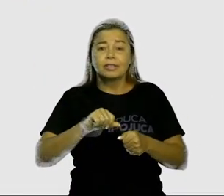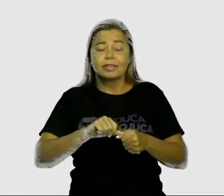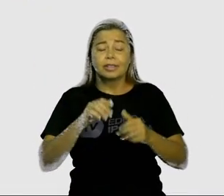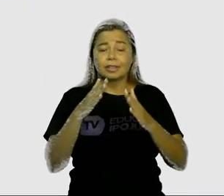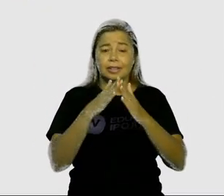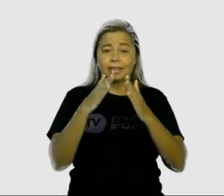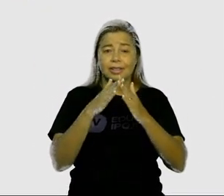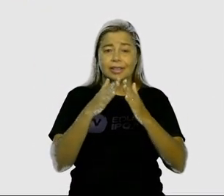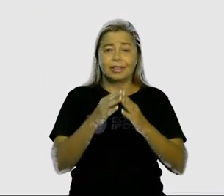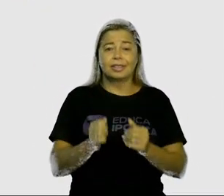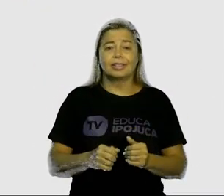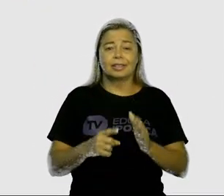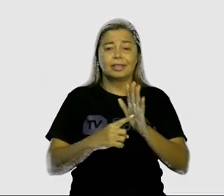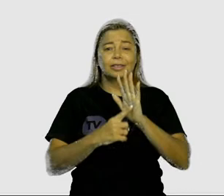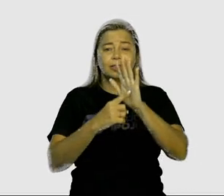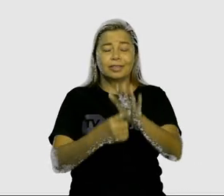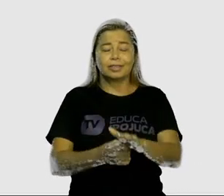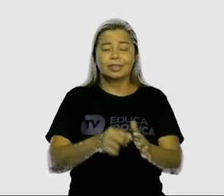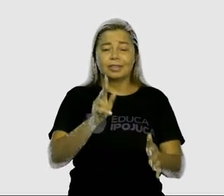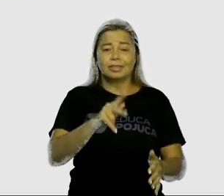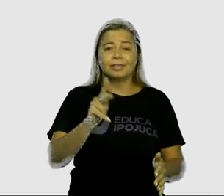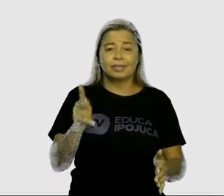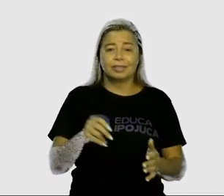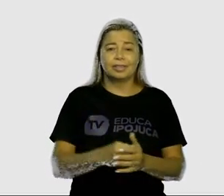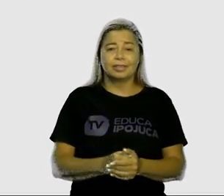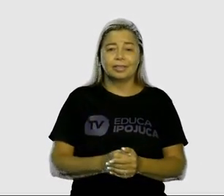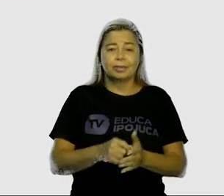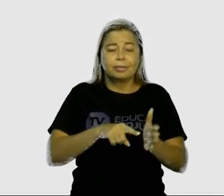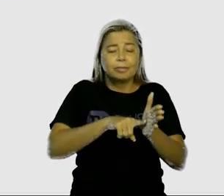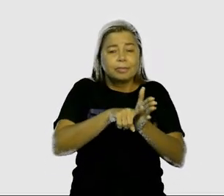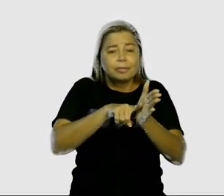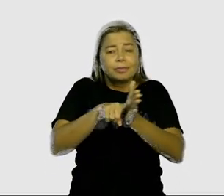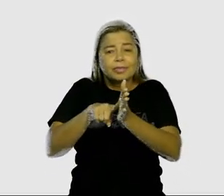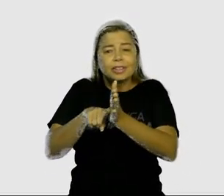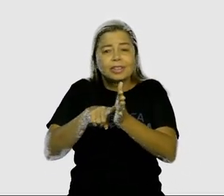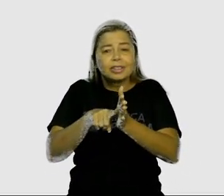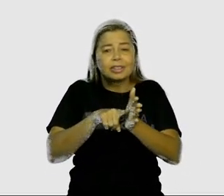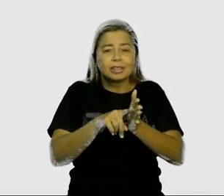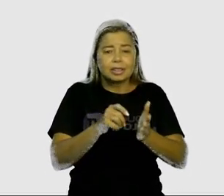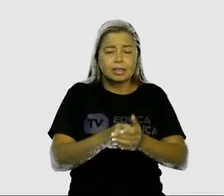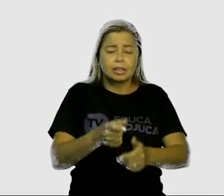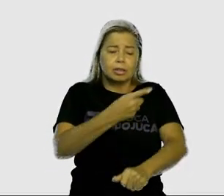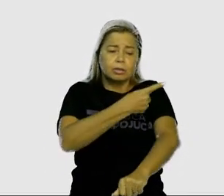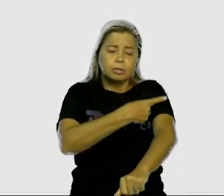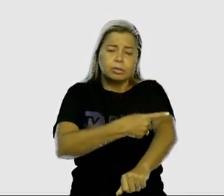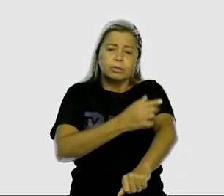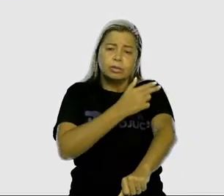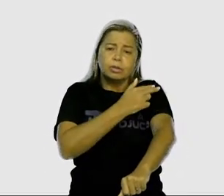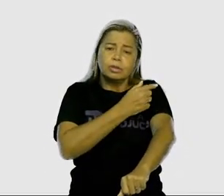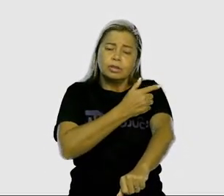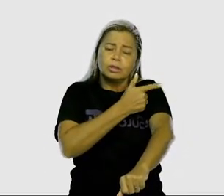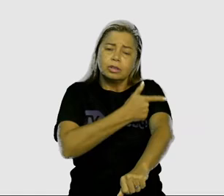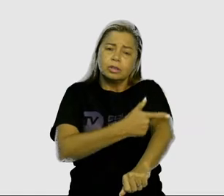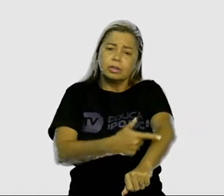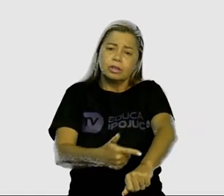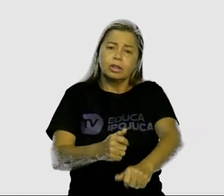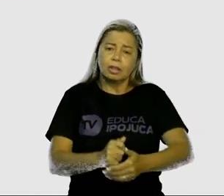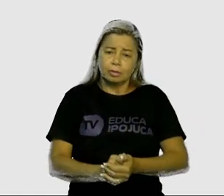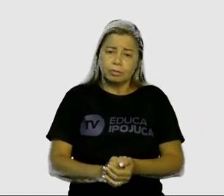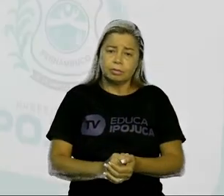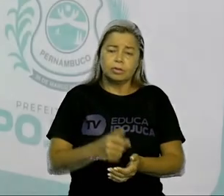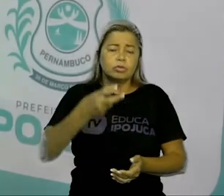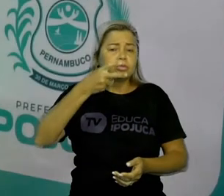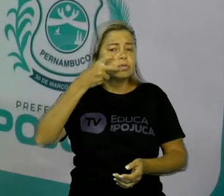sua professora? Vamos pesquisar os hábitos indígenas por região do